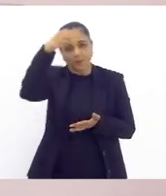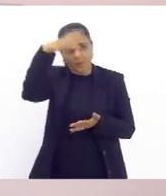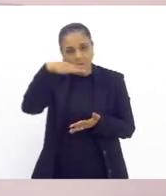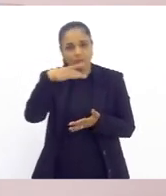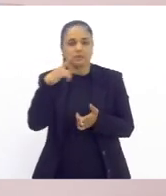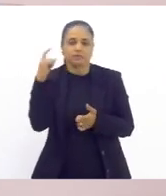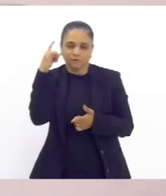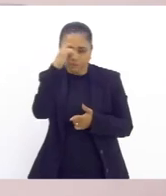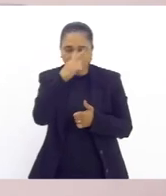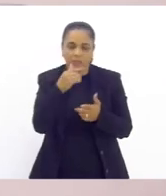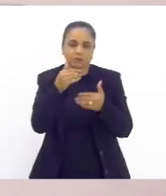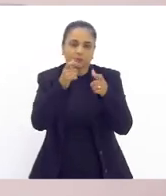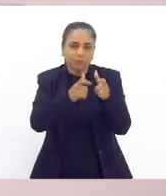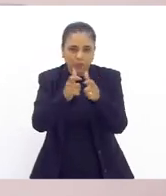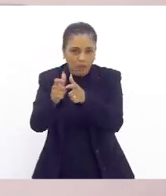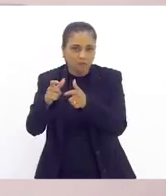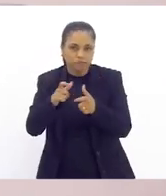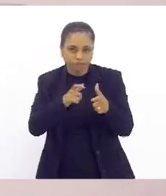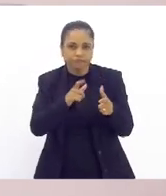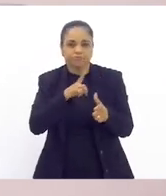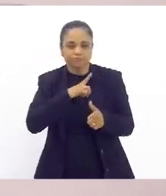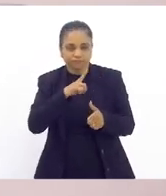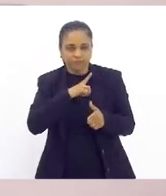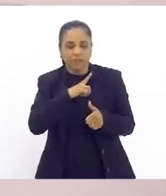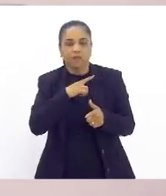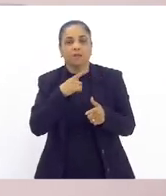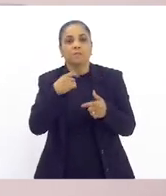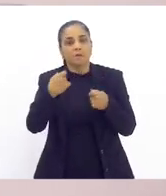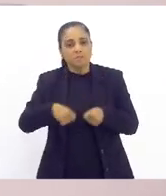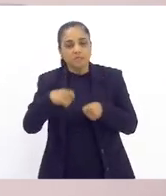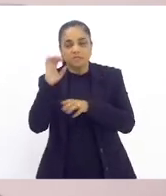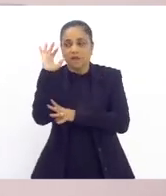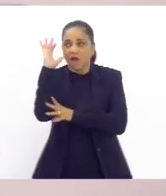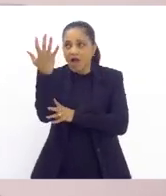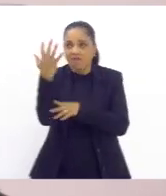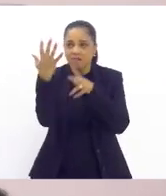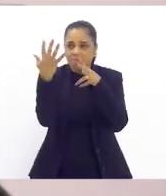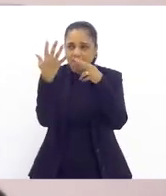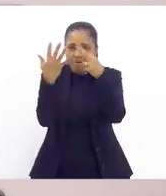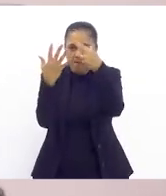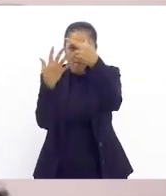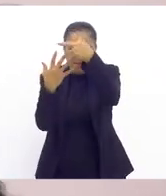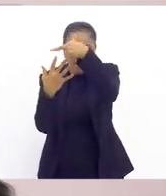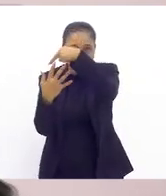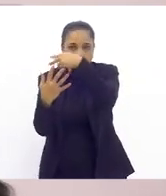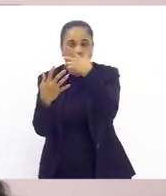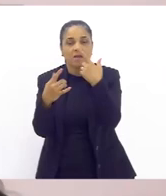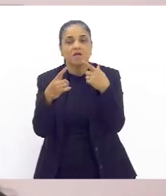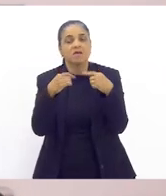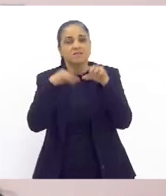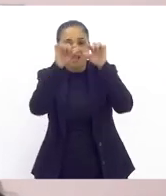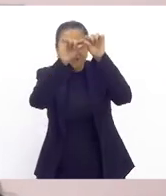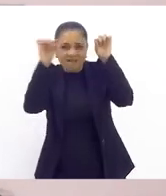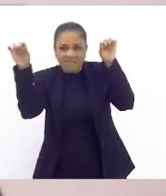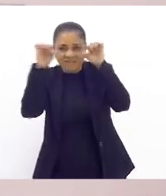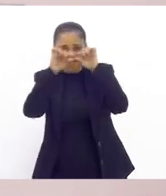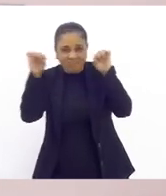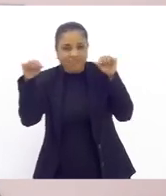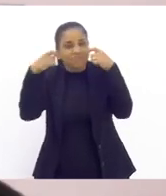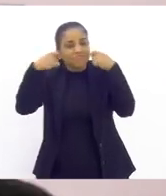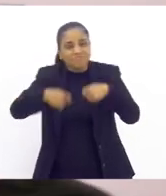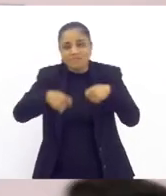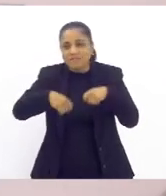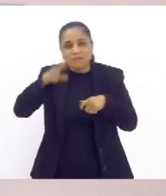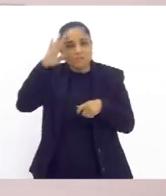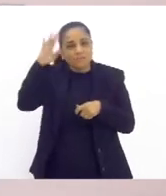lugares mas a gente precisa da poda das nossas matas sobre essas linhas de transmissões que é um